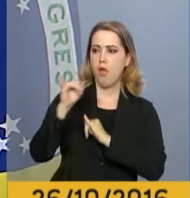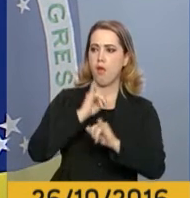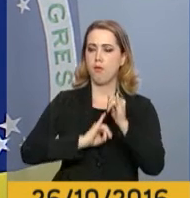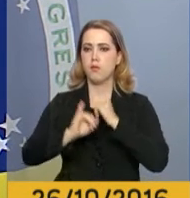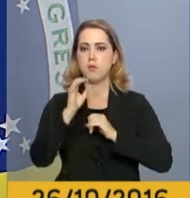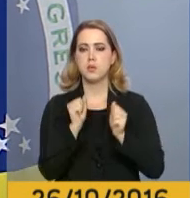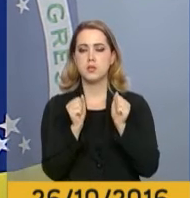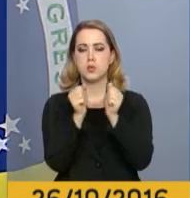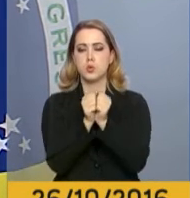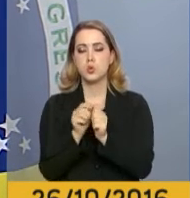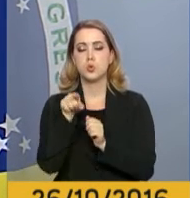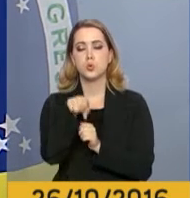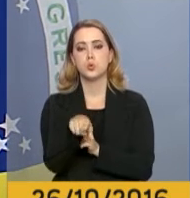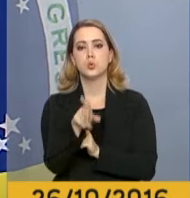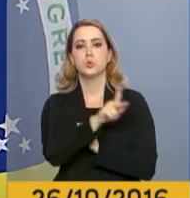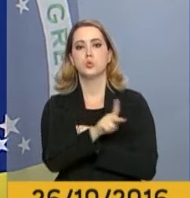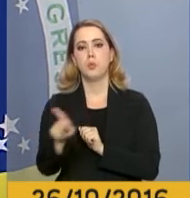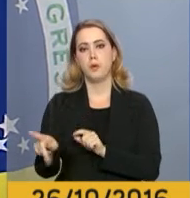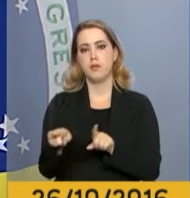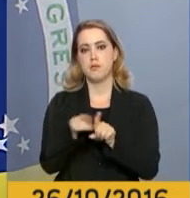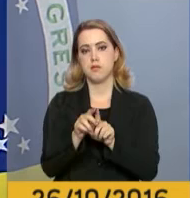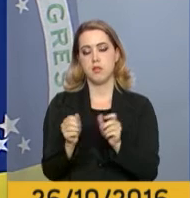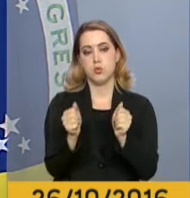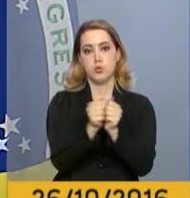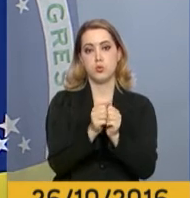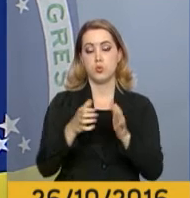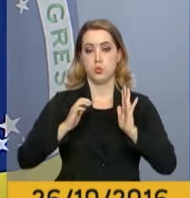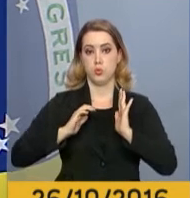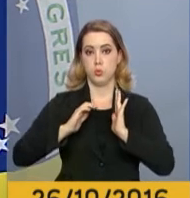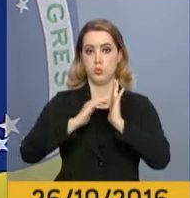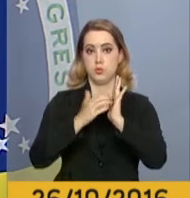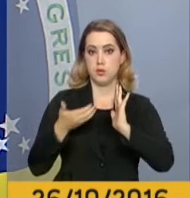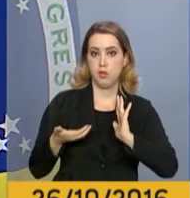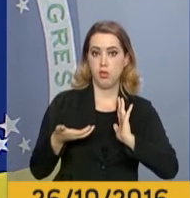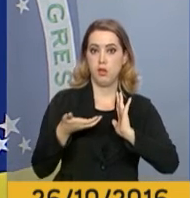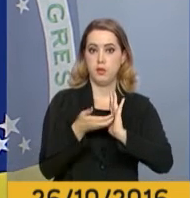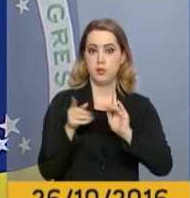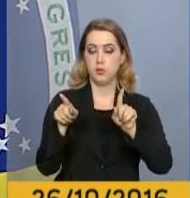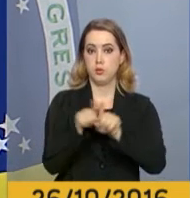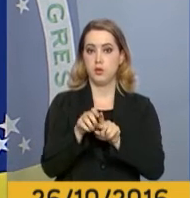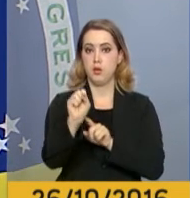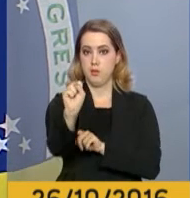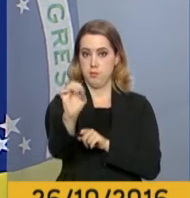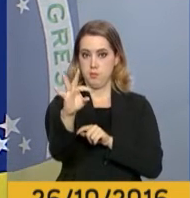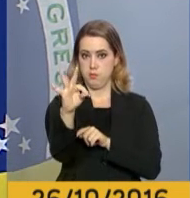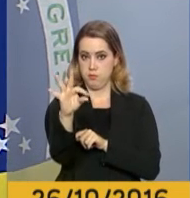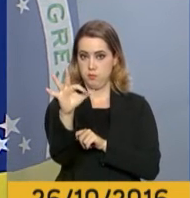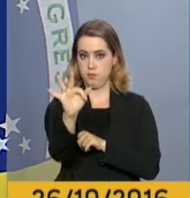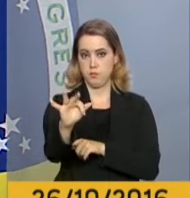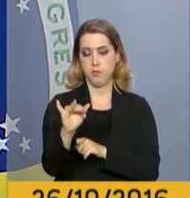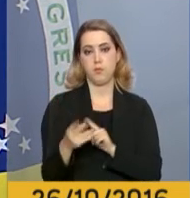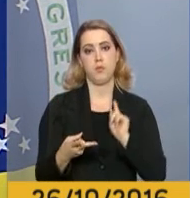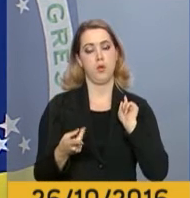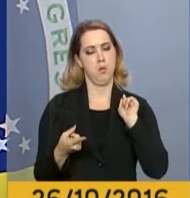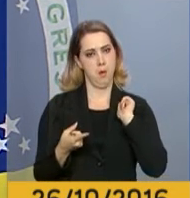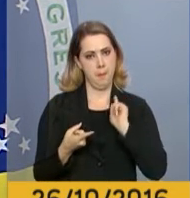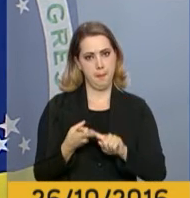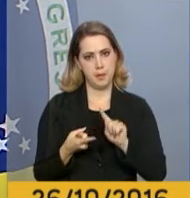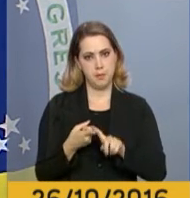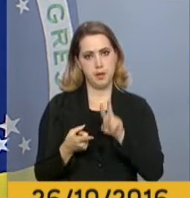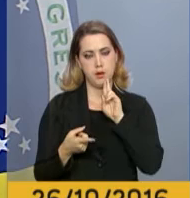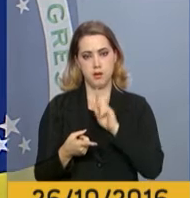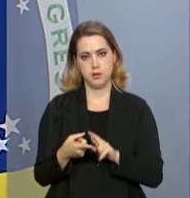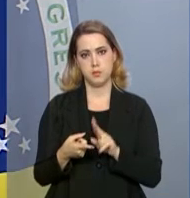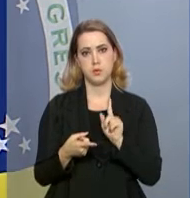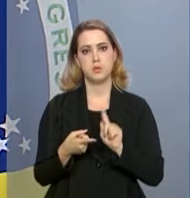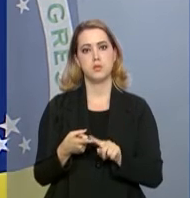República, os presidentes do Senado e da Câmara e a presidente do Supremo Tribunal Federal, o primeiro ponto a observar é